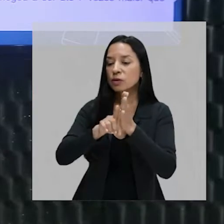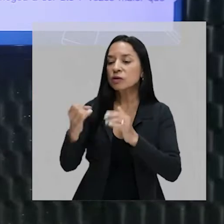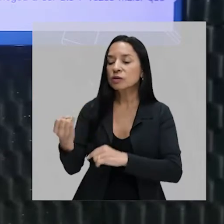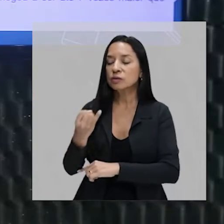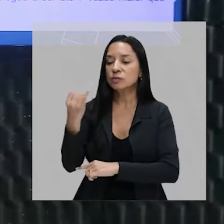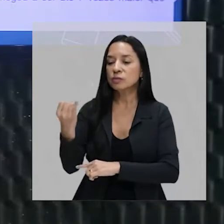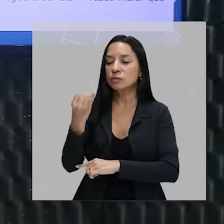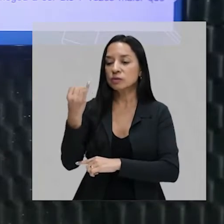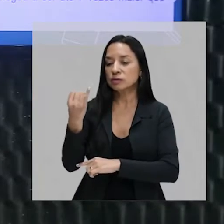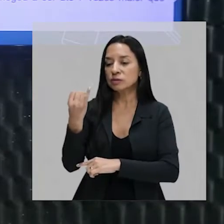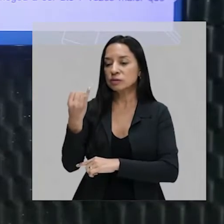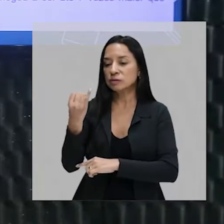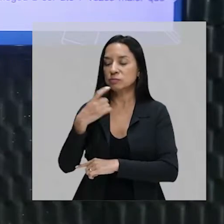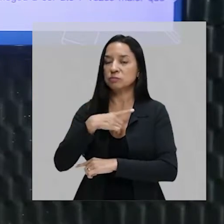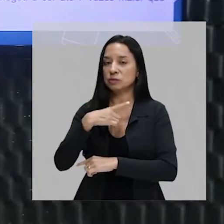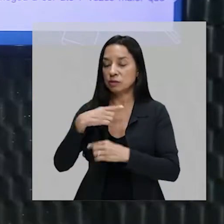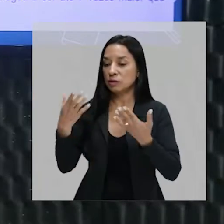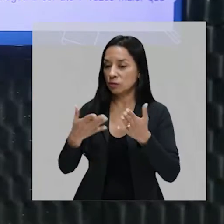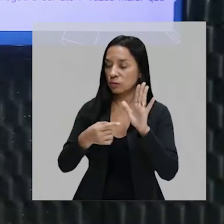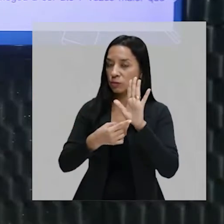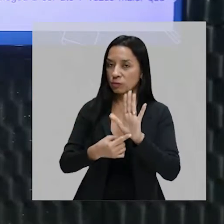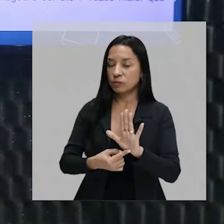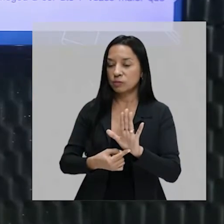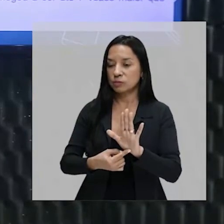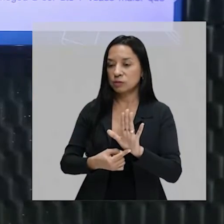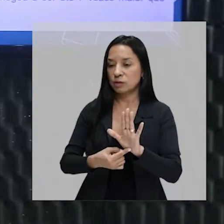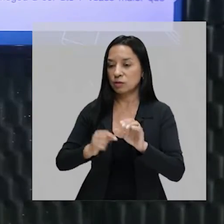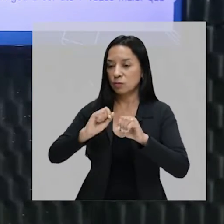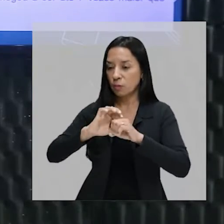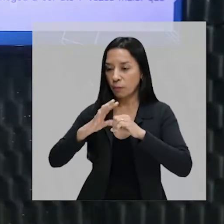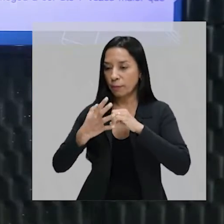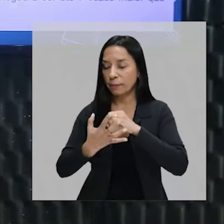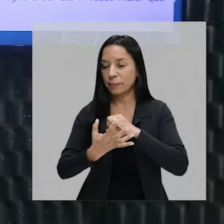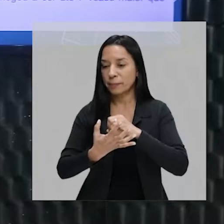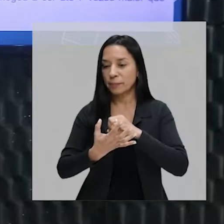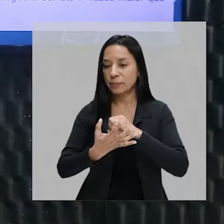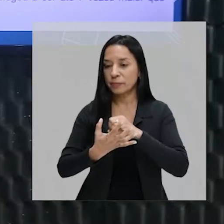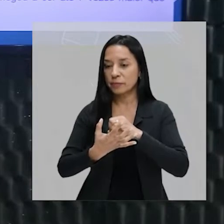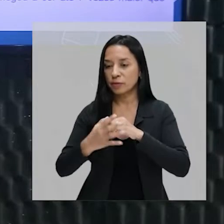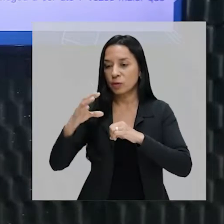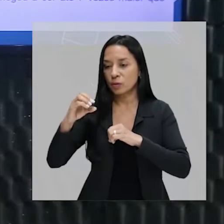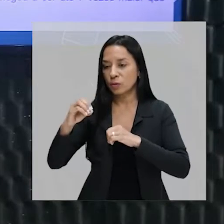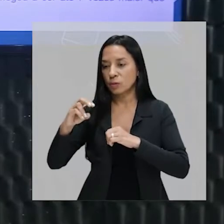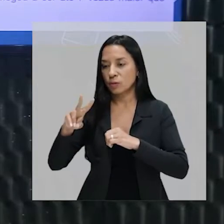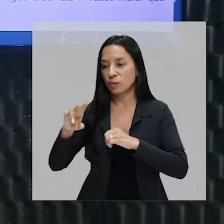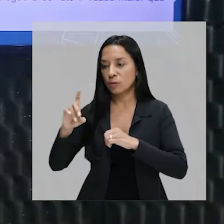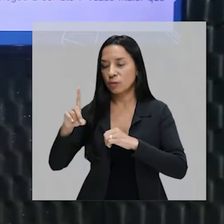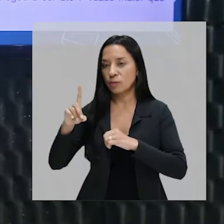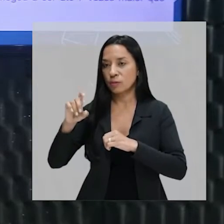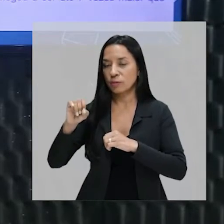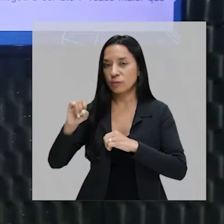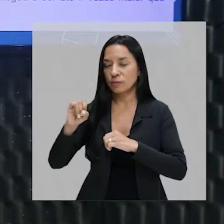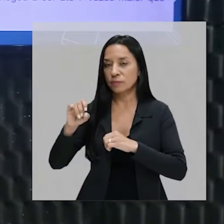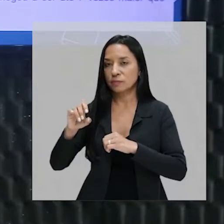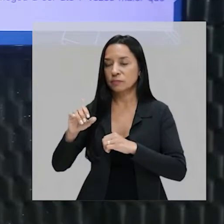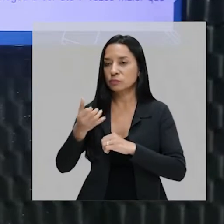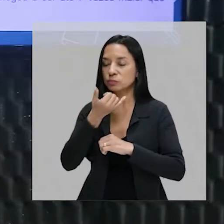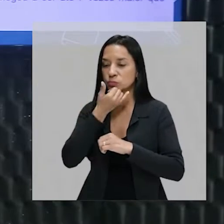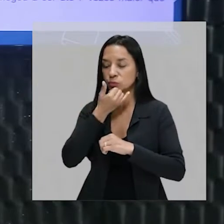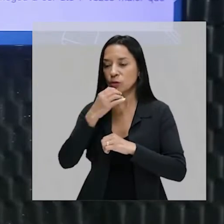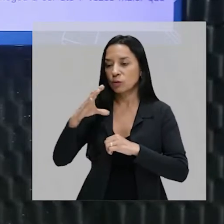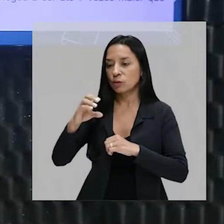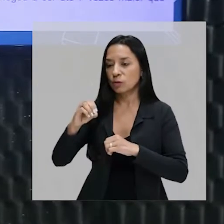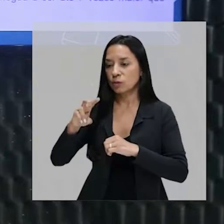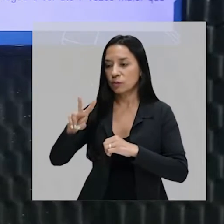nós prosseguimos para a nossa análises com a pandemia e do covid-19